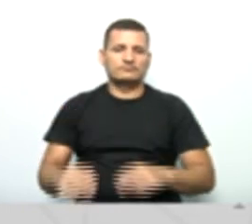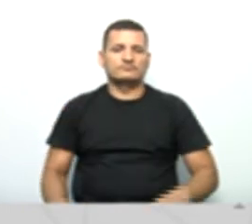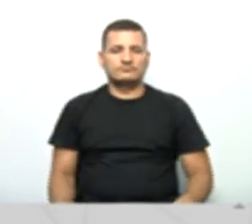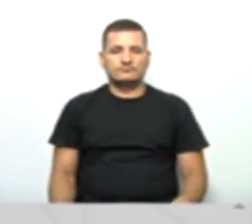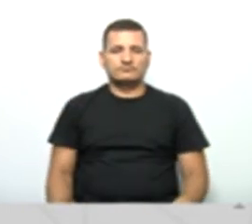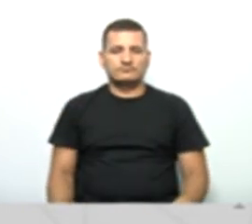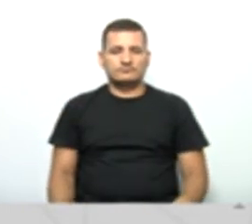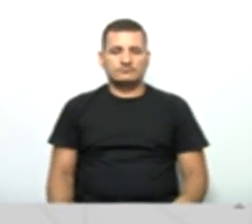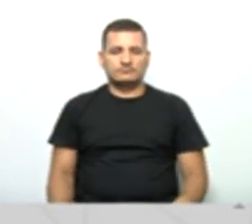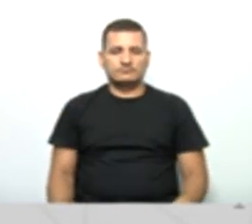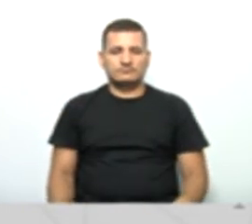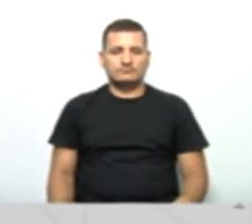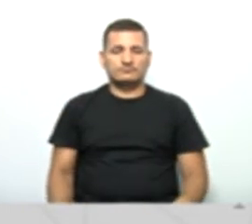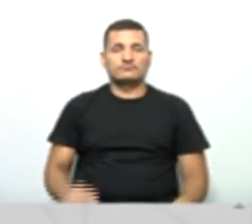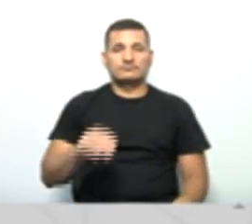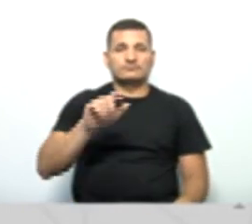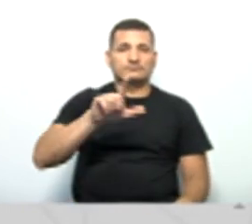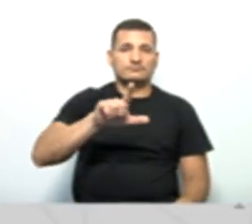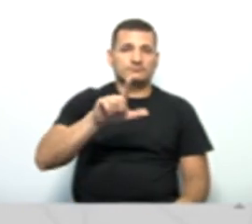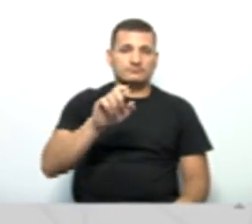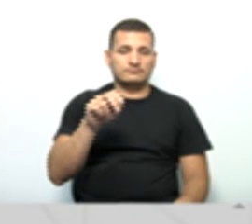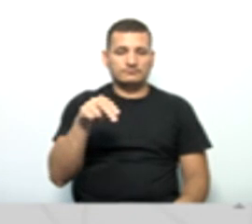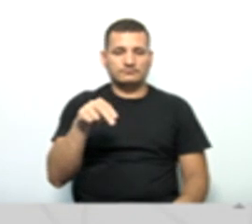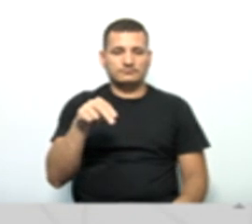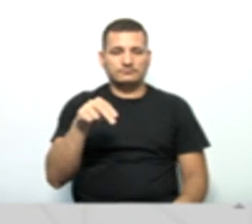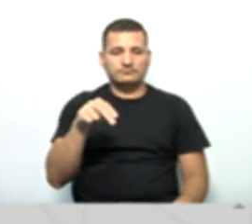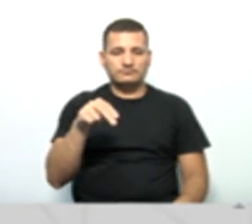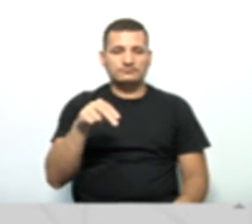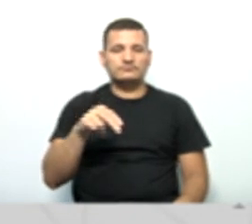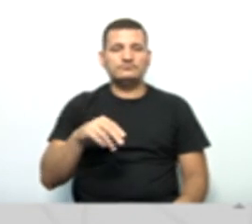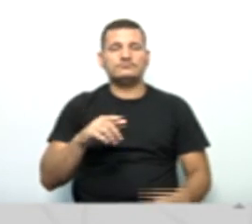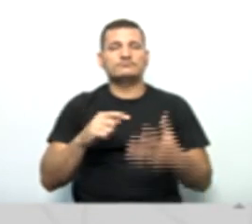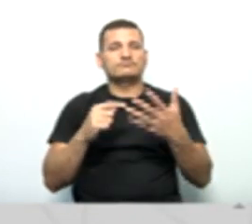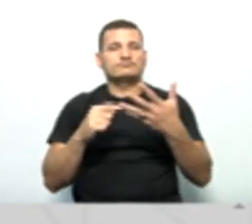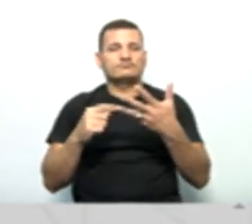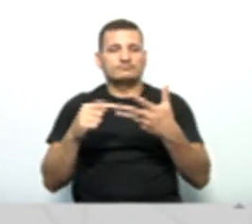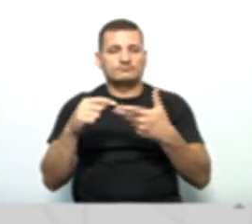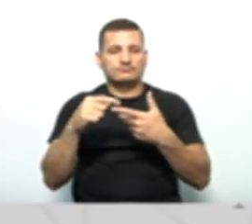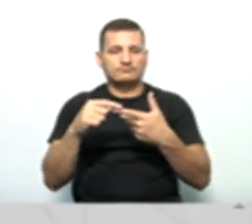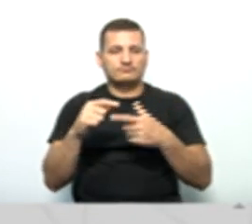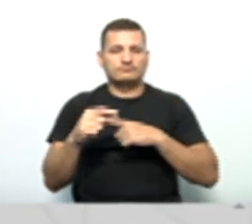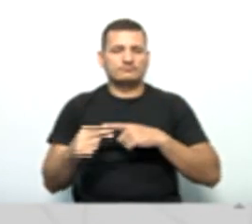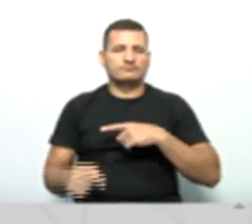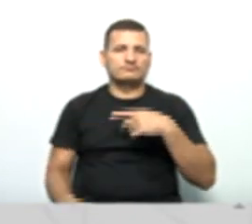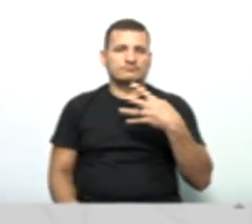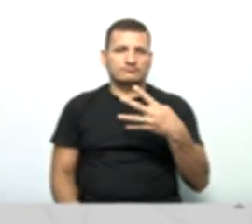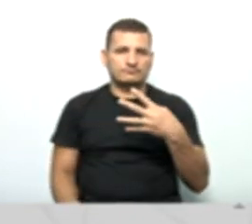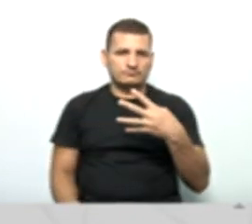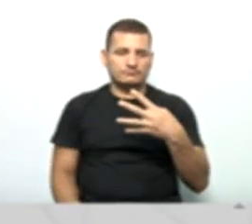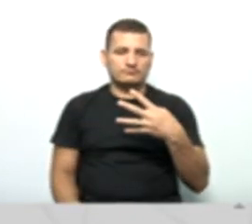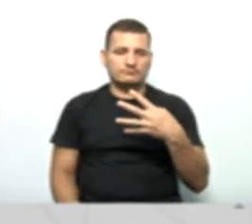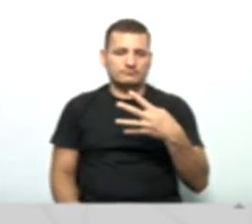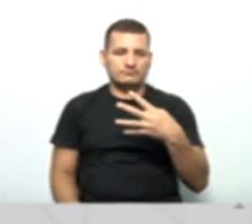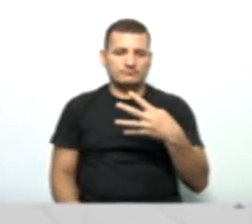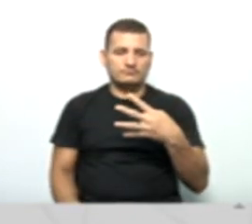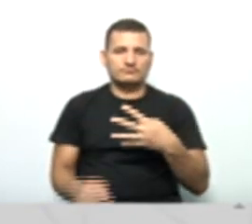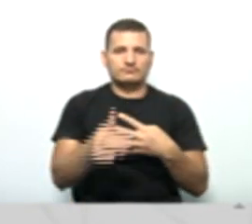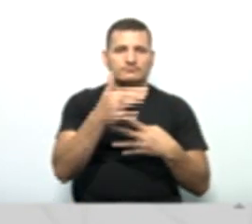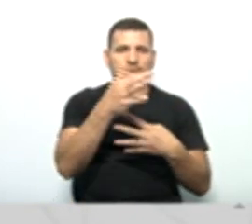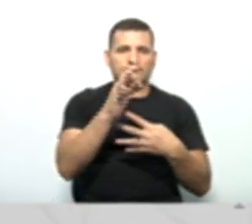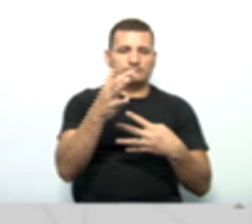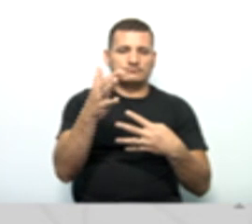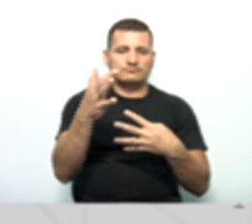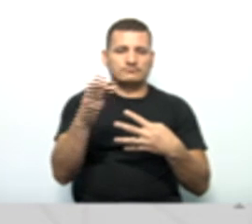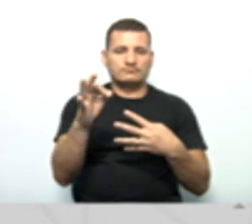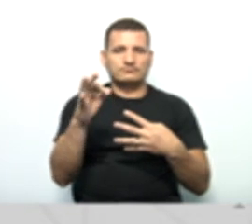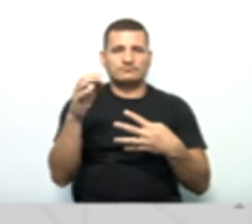e aí chamei lista, né, que é a variável. E aí ele contou, tem 1, 2, 3, 4. Então, por isso que ele mostrou 4 aqui.